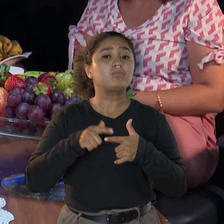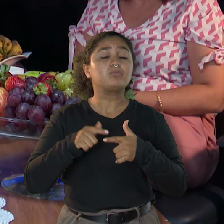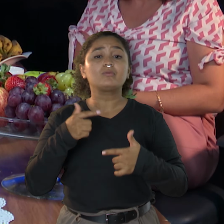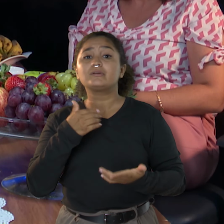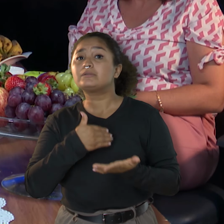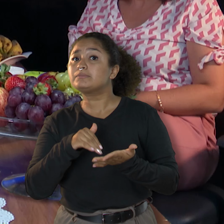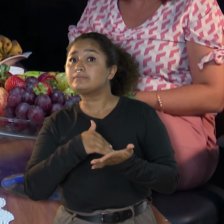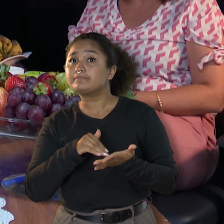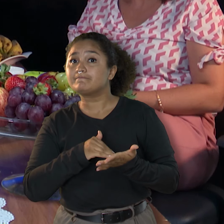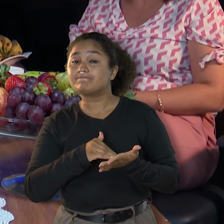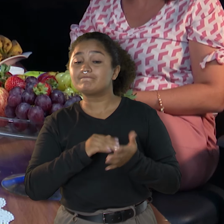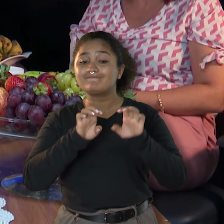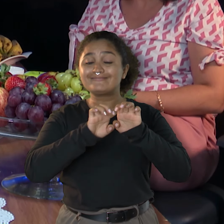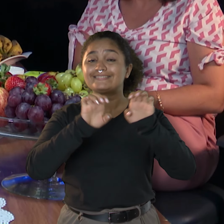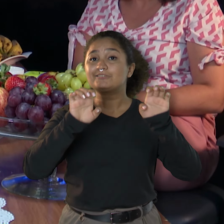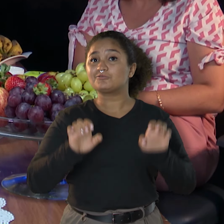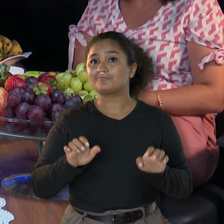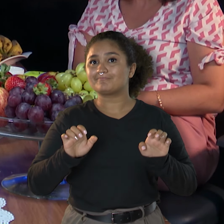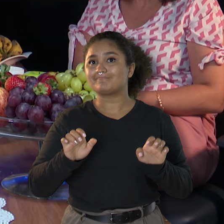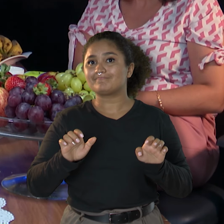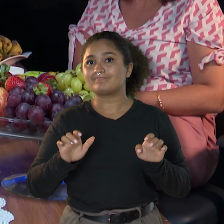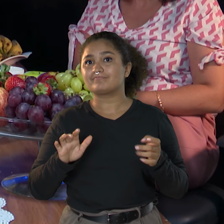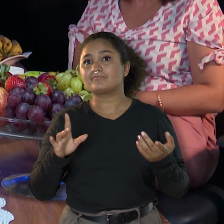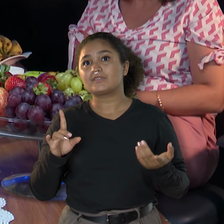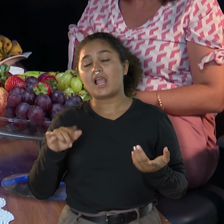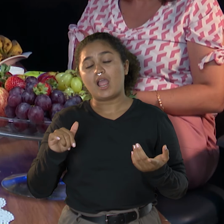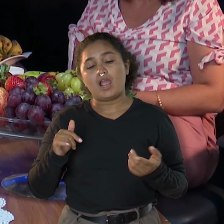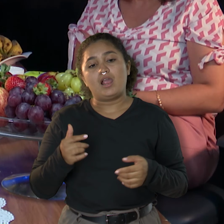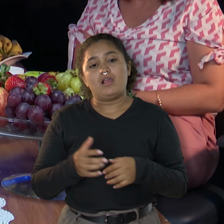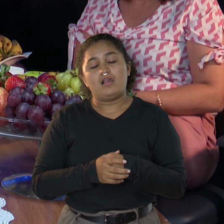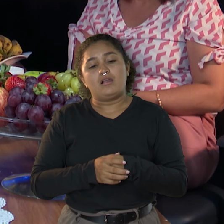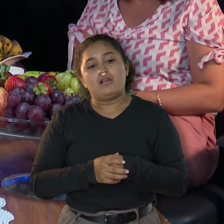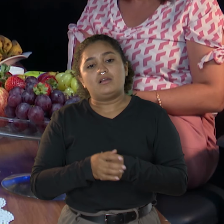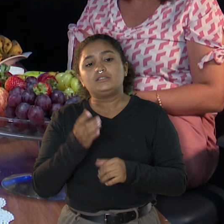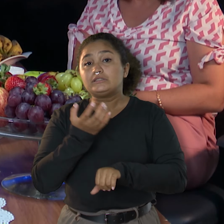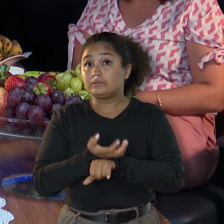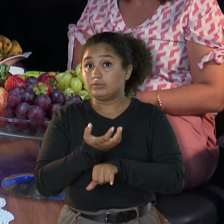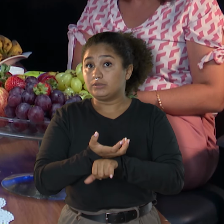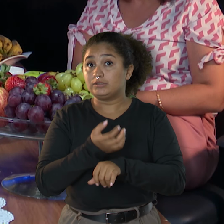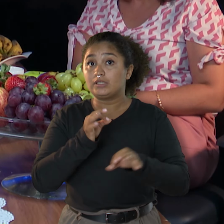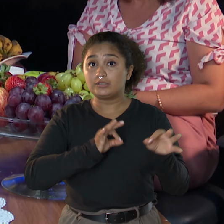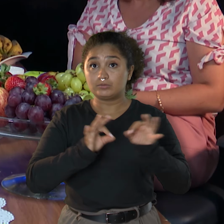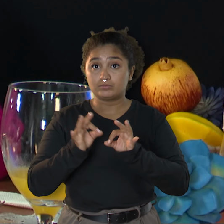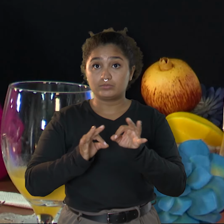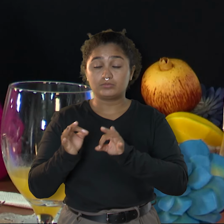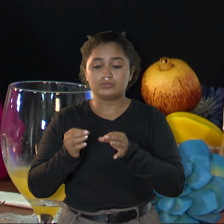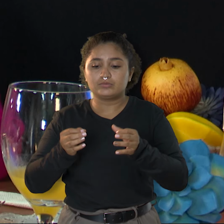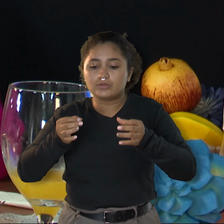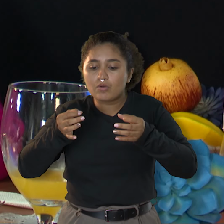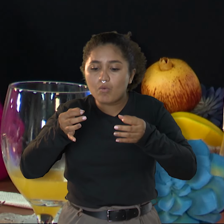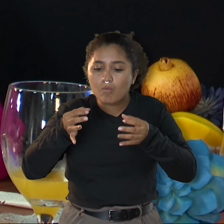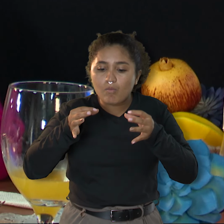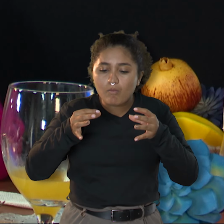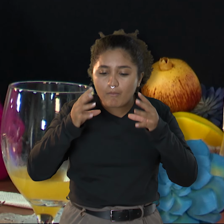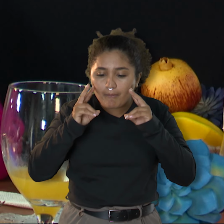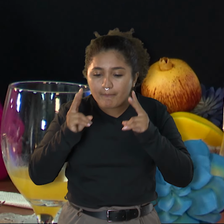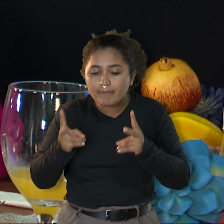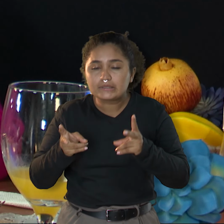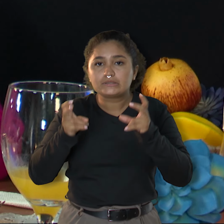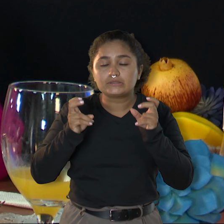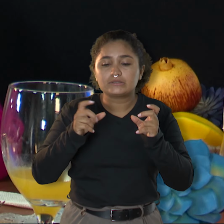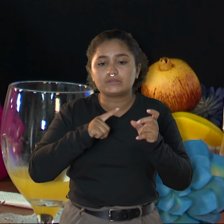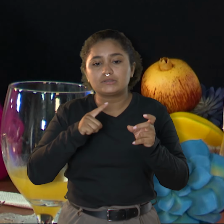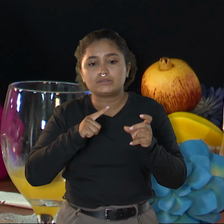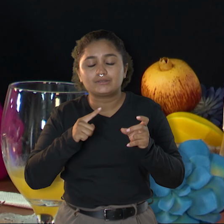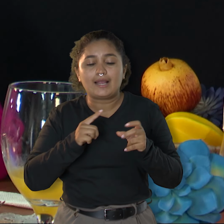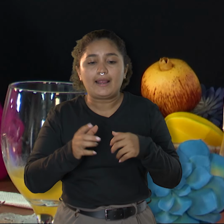estrutura. Uhum. E isso é matéria que o administrador cuida. Então, como é que a gente criava setores no tribunal antigamente? Ah, tem uma